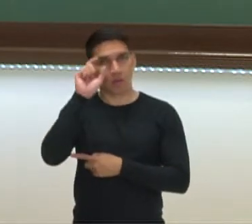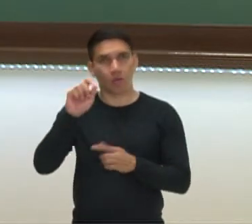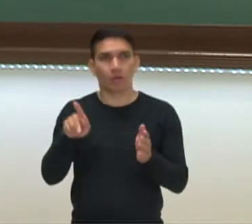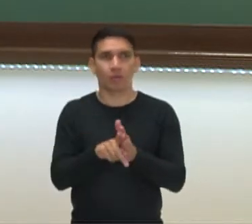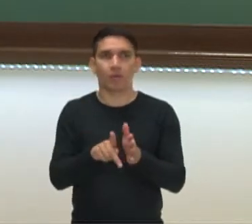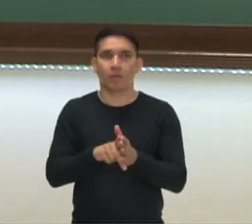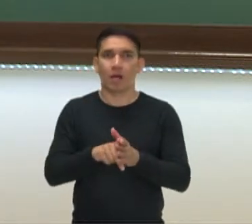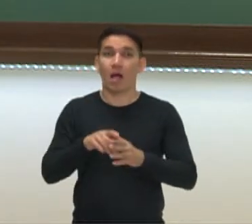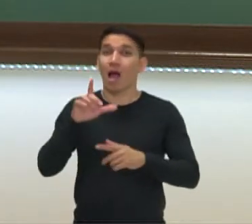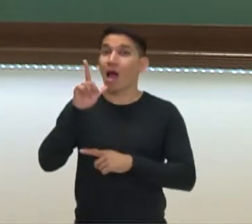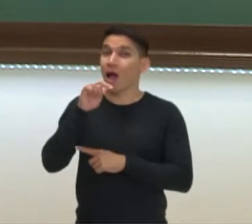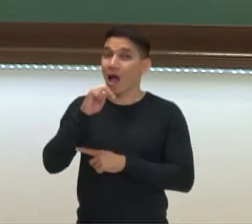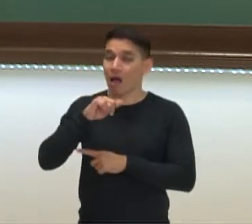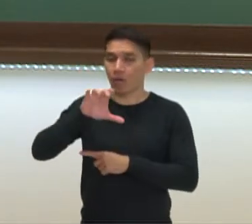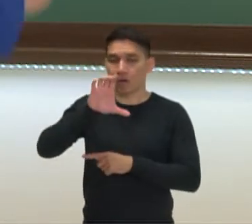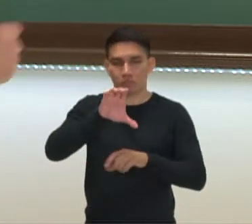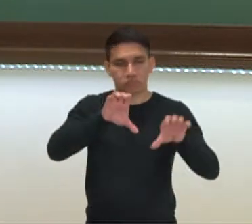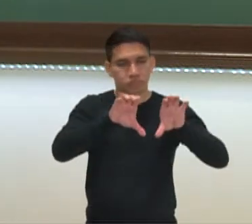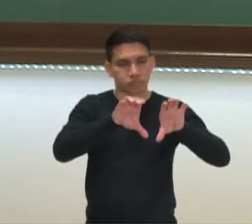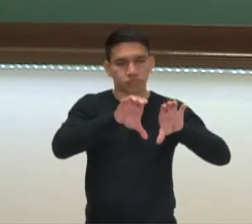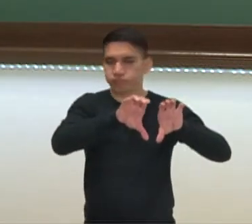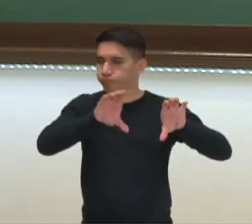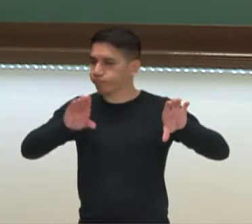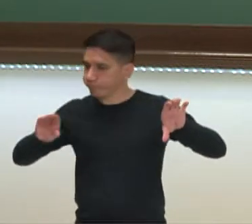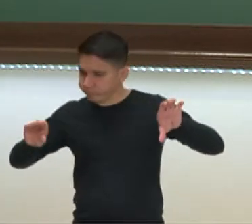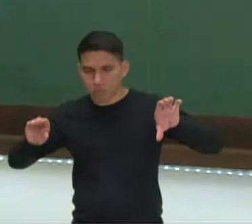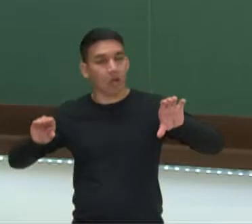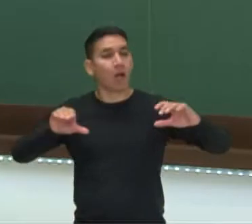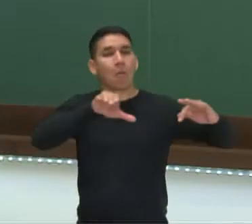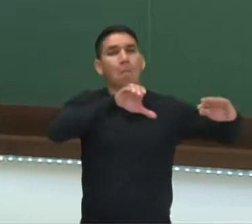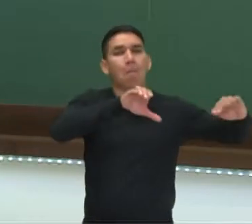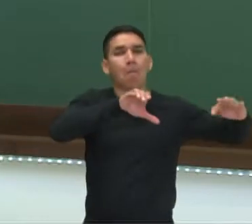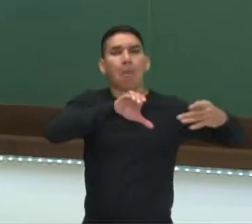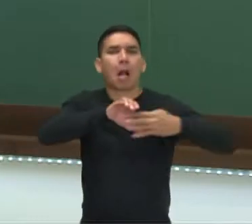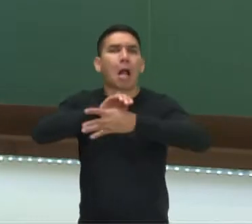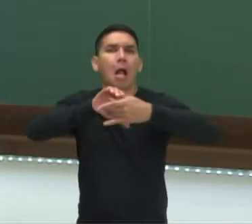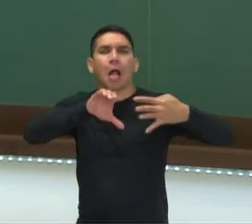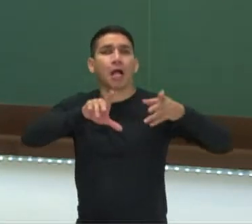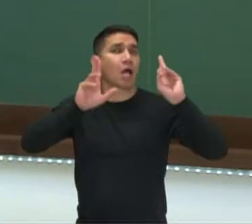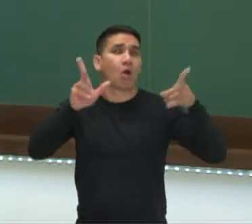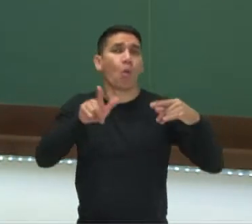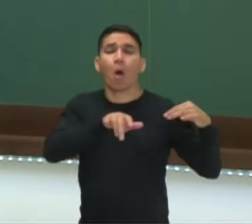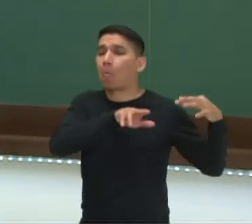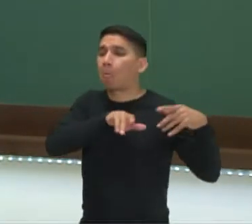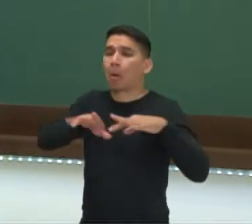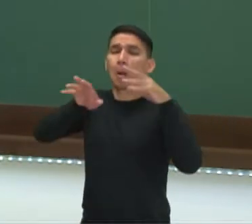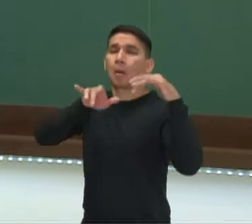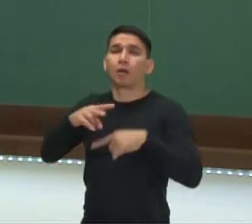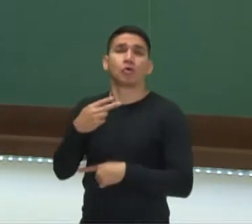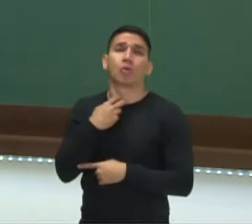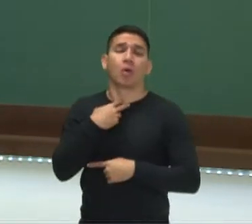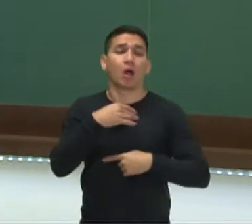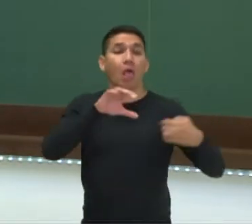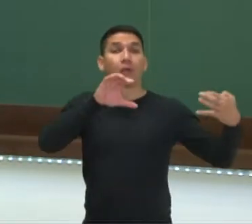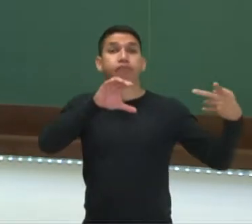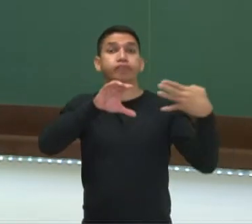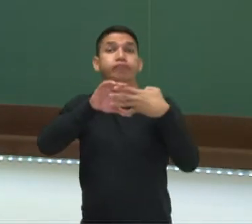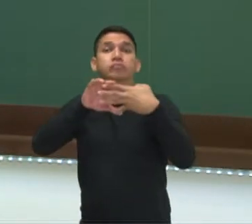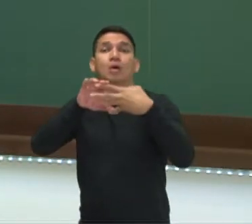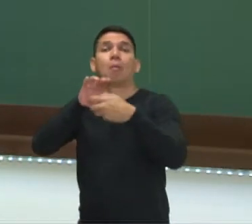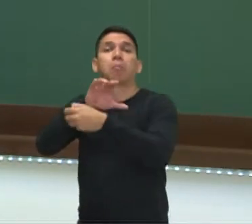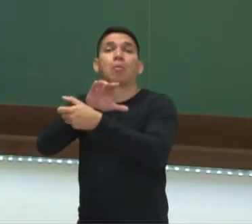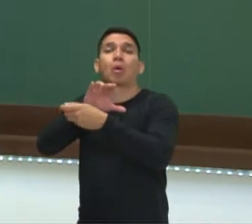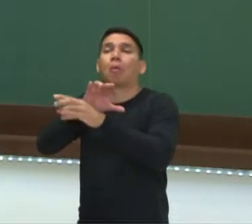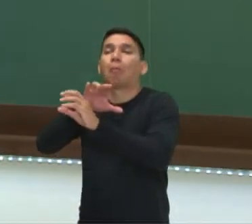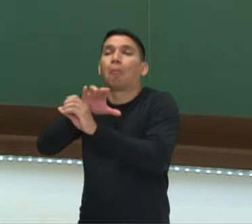aqui é o mesmo para ambos os canos. Tem que ser igual, porque não pode entrar mais água aqui e aqui entrar menos água. Tem que ser a mesma quantidade de água